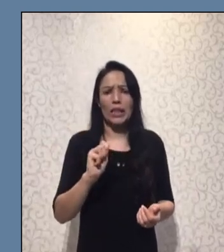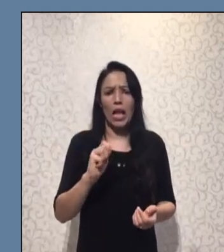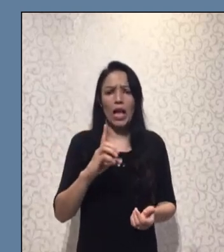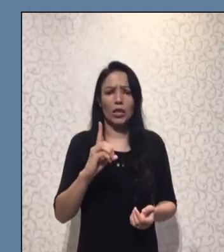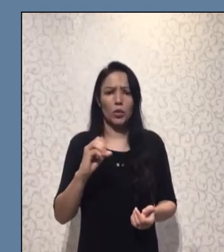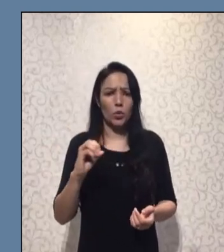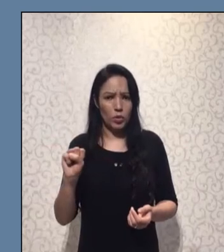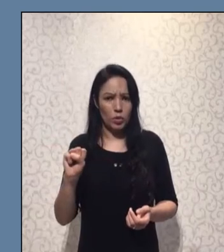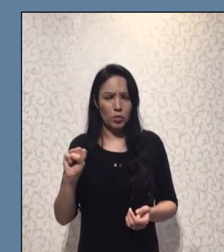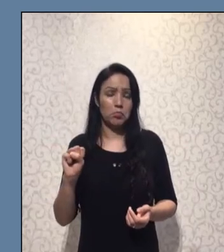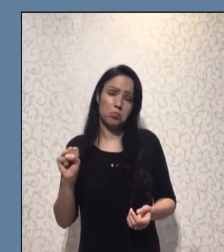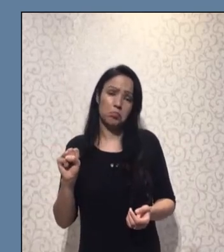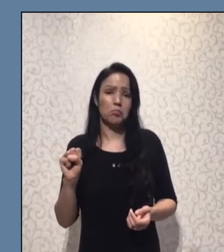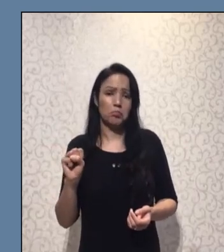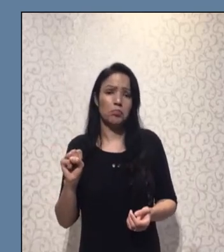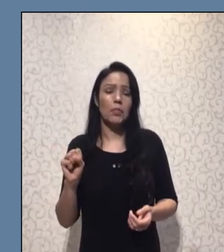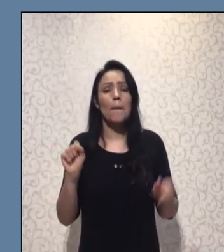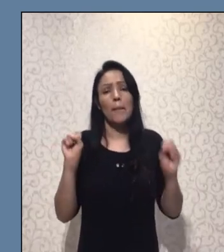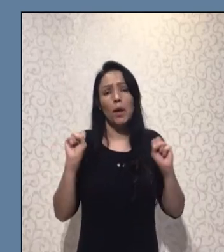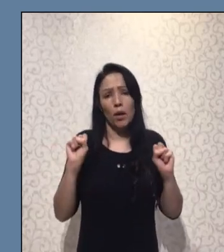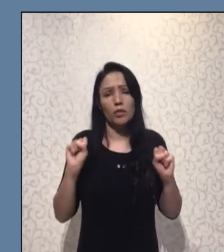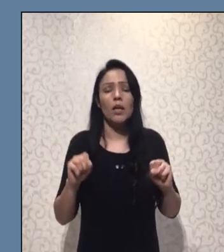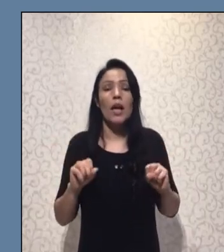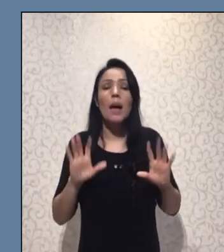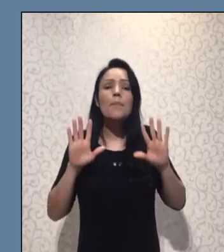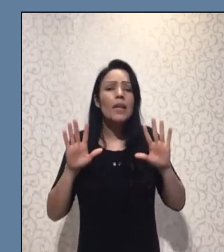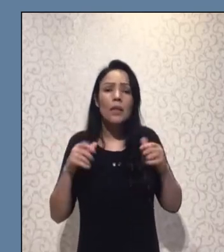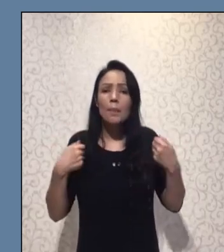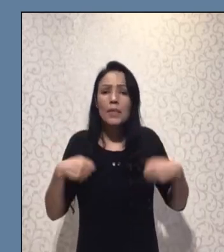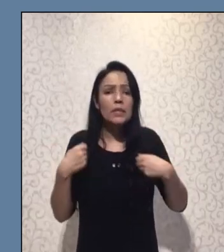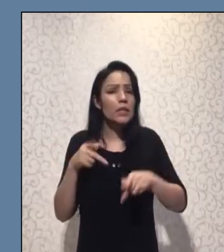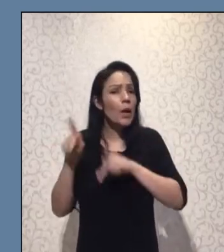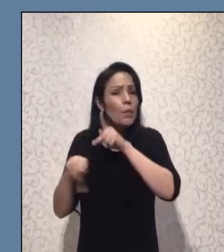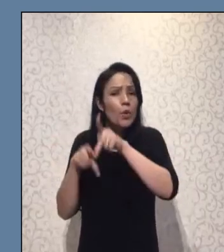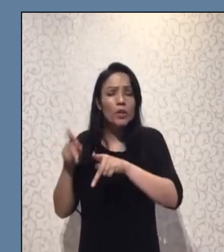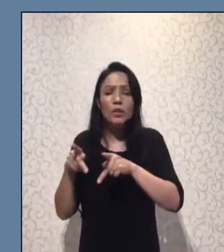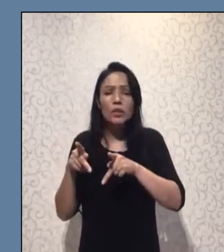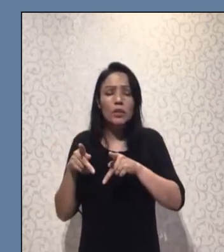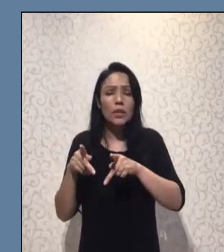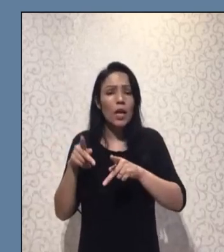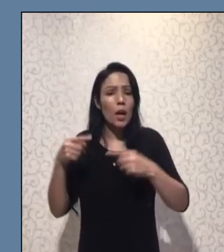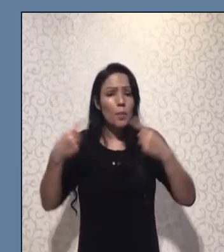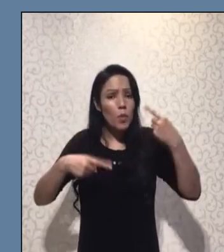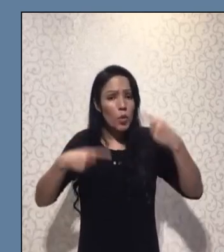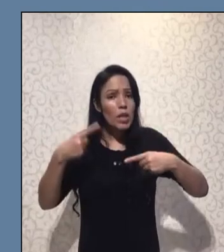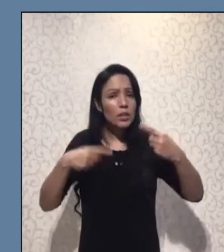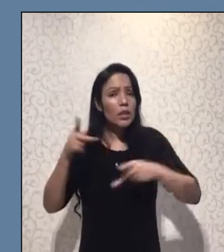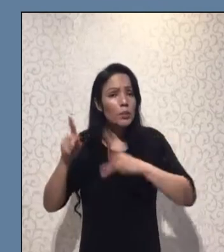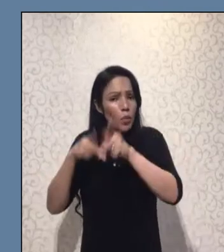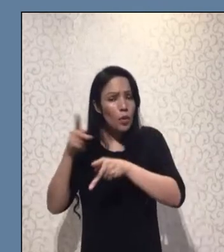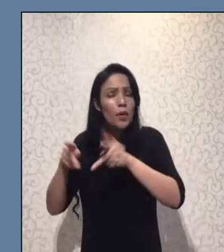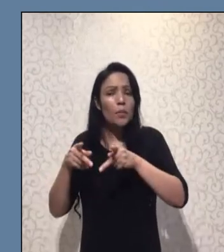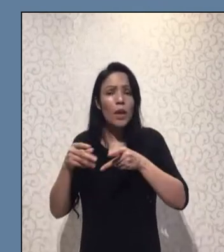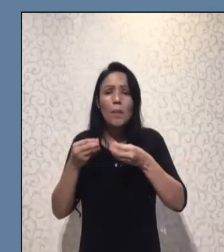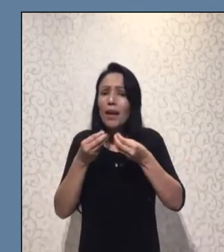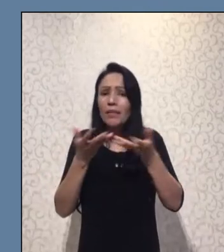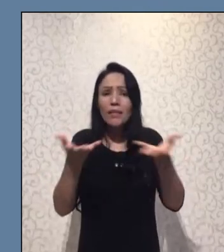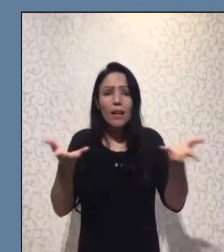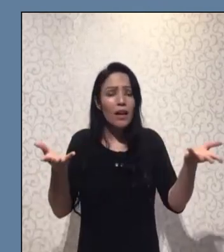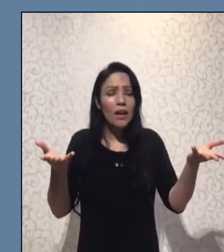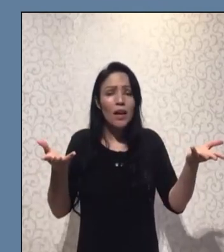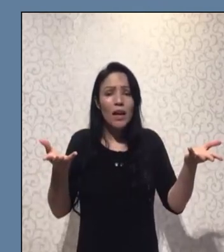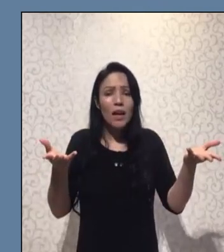tal. Tinha que ter uma política pública para franquear acesso a muitas coisas, né, sem você gastar